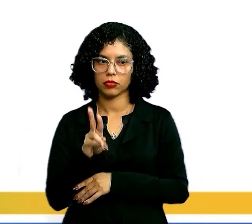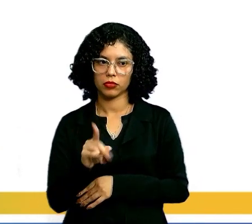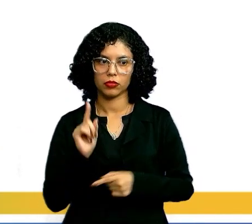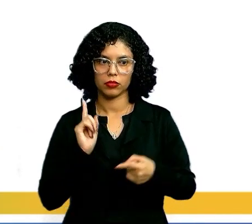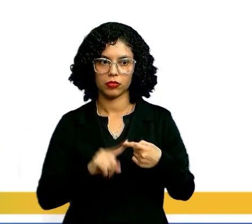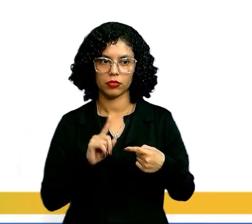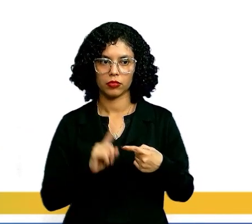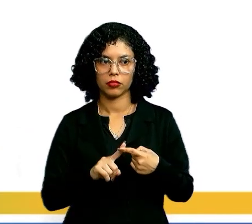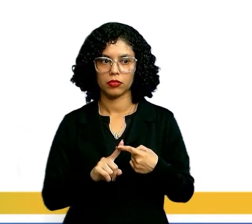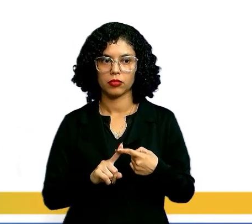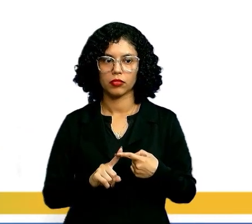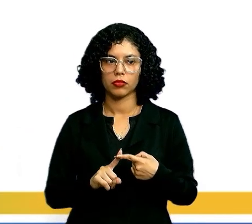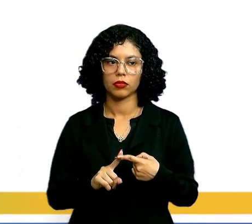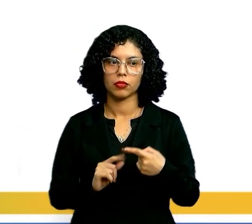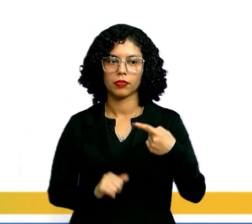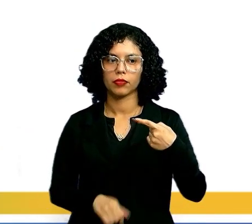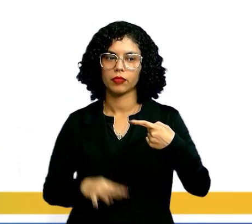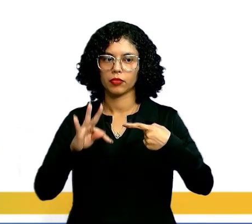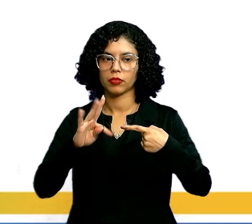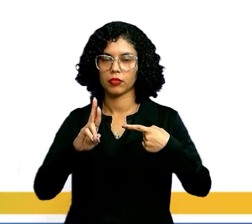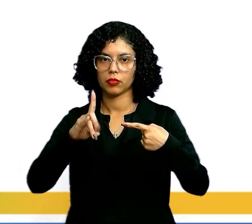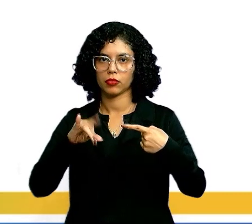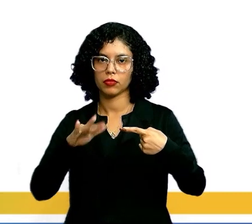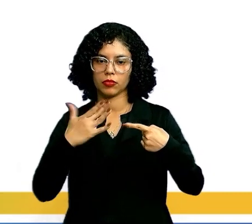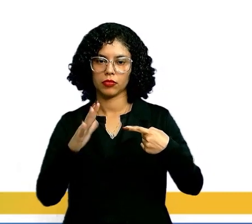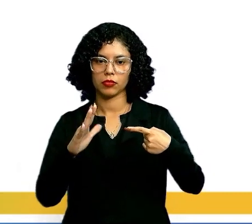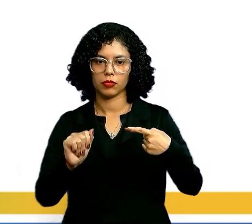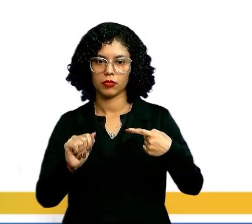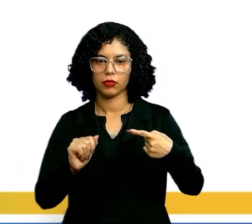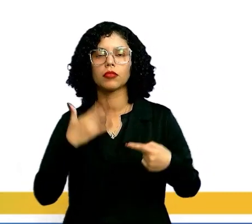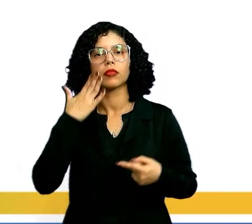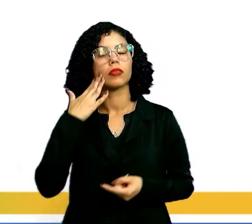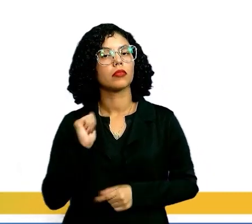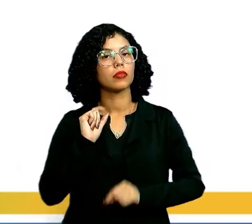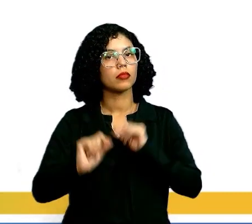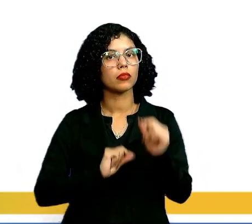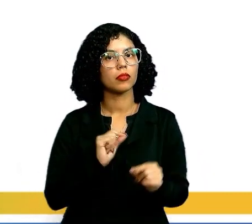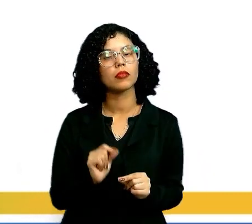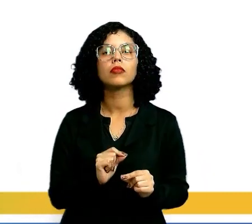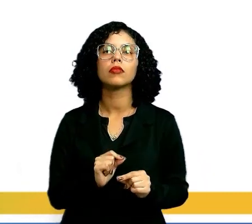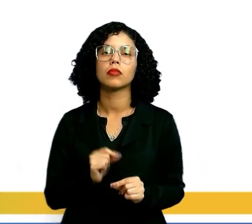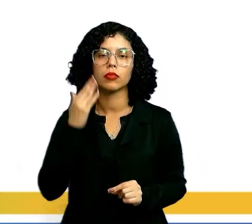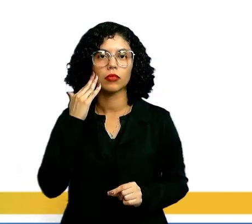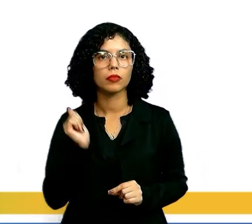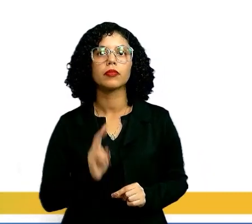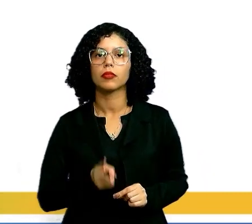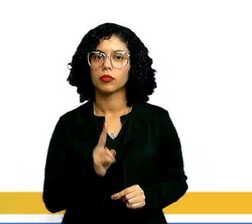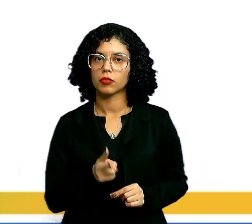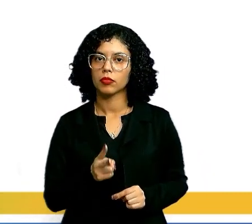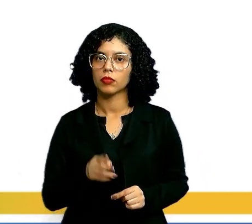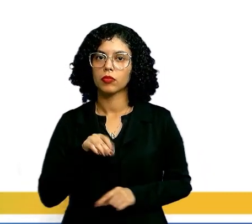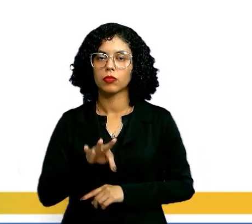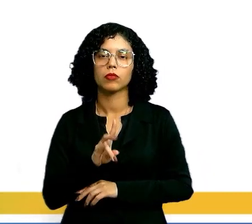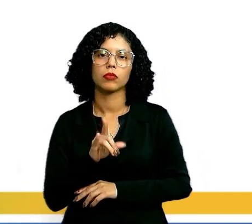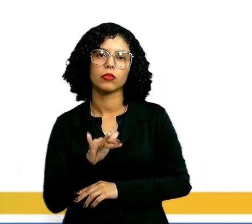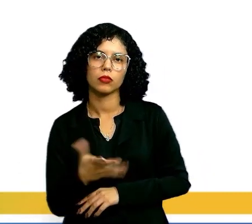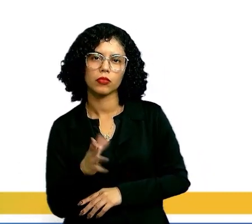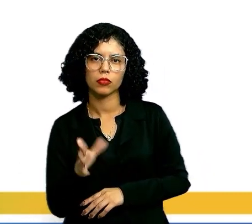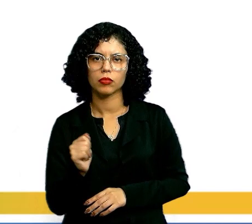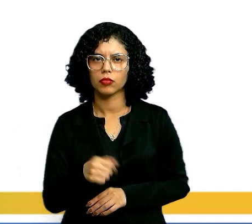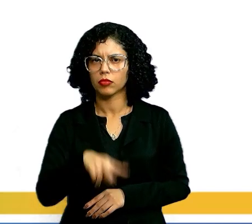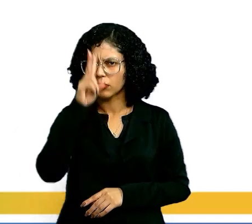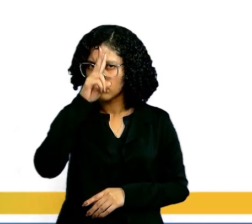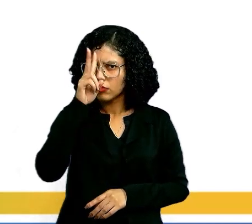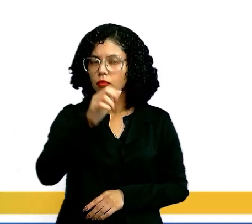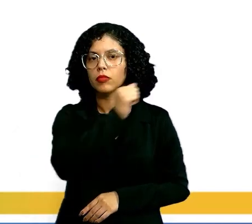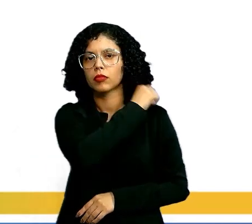apresentava quatro virtudes primeira delas a temperança e nós sabemos que a temperancia é a mesma coisa que moderação lembra do